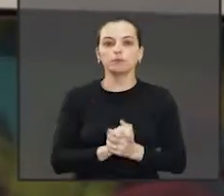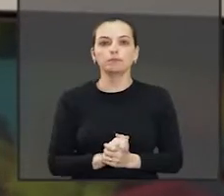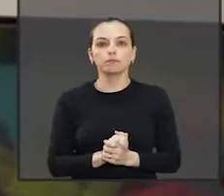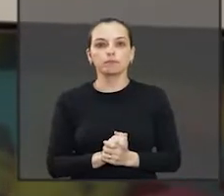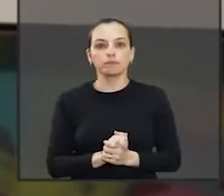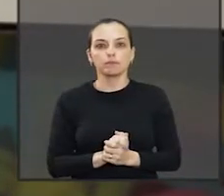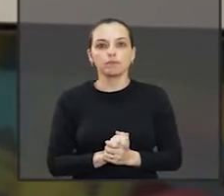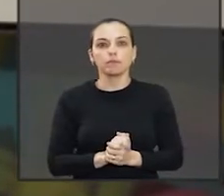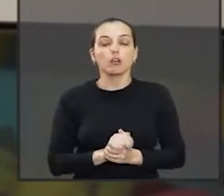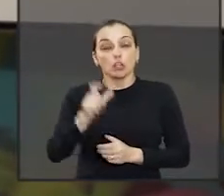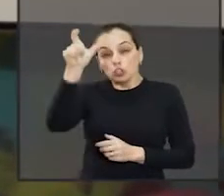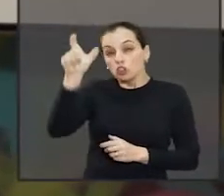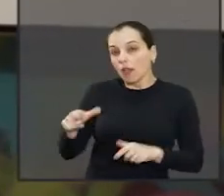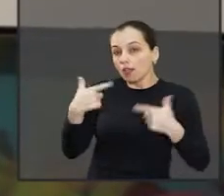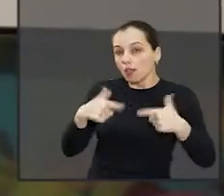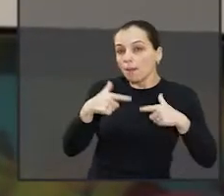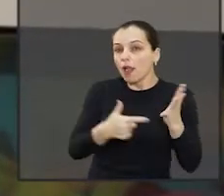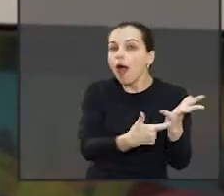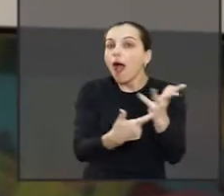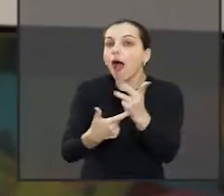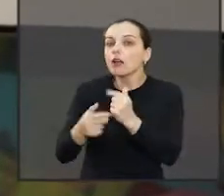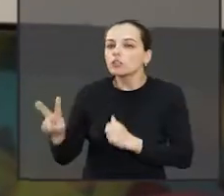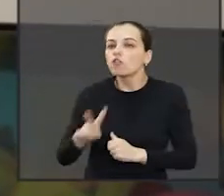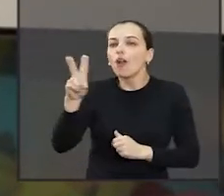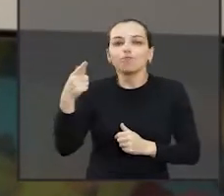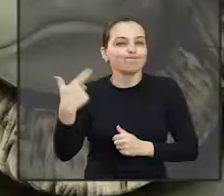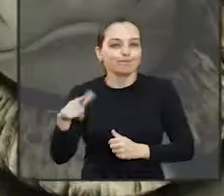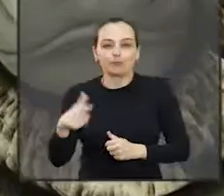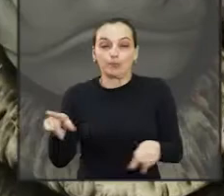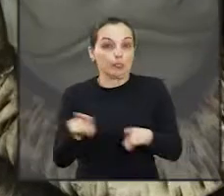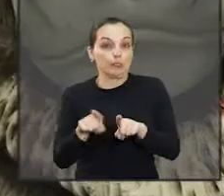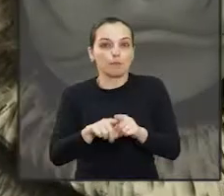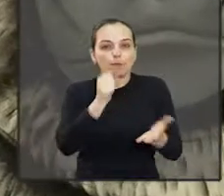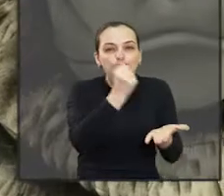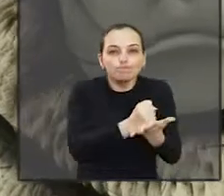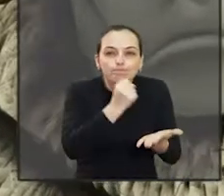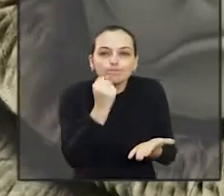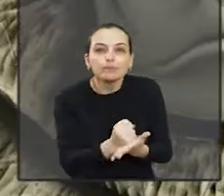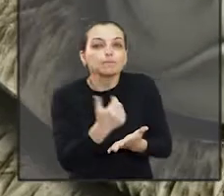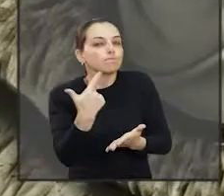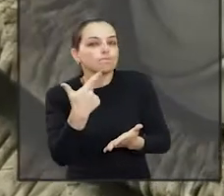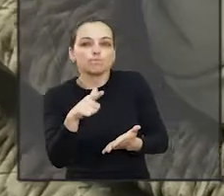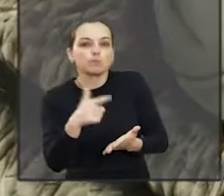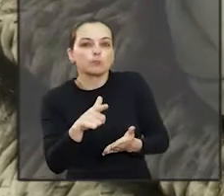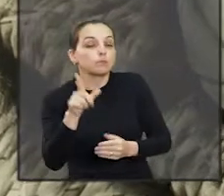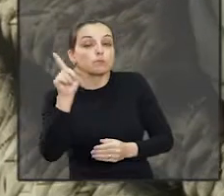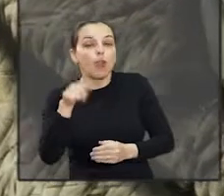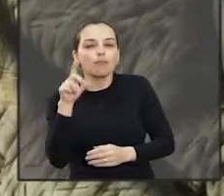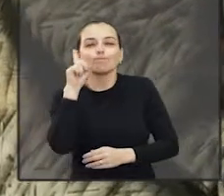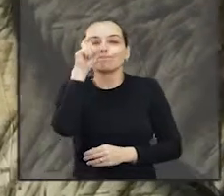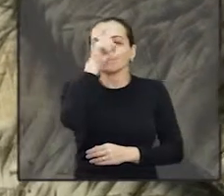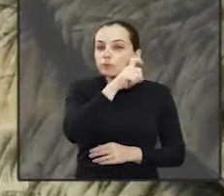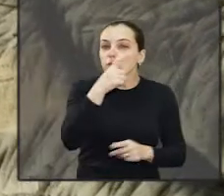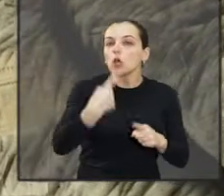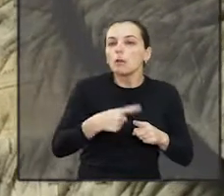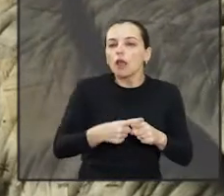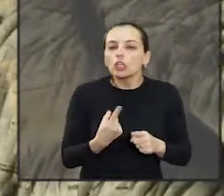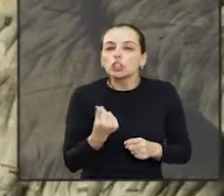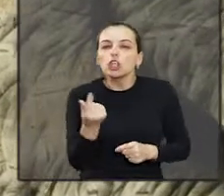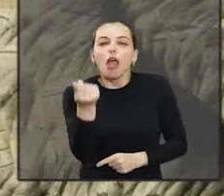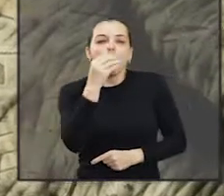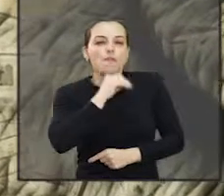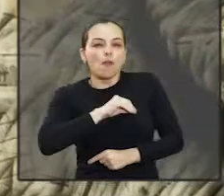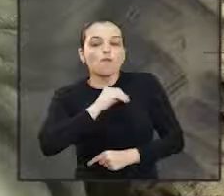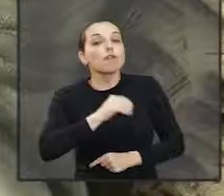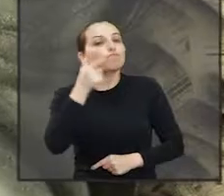que não é tão valorizado, tem o peso também de você ser autônomo. E o trabalho de um autônomo é muito difícil, assim, você conseguir se